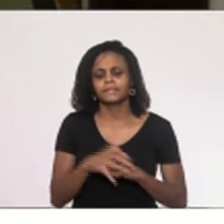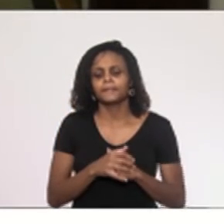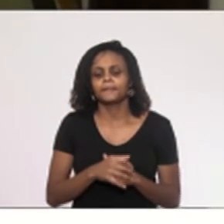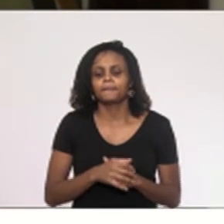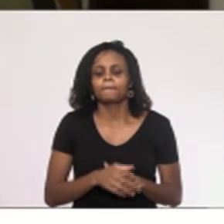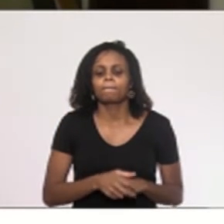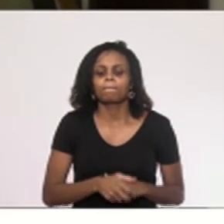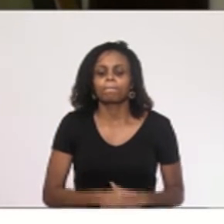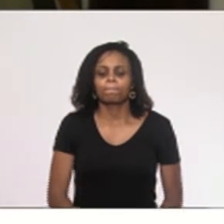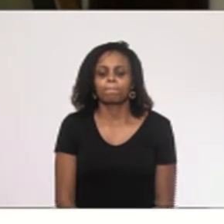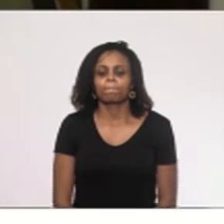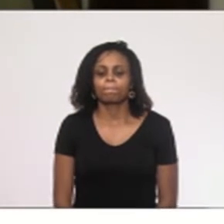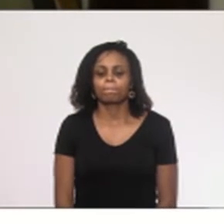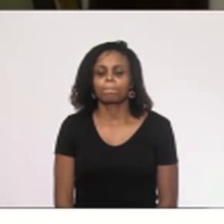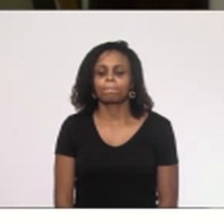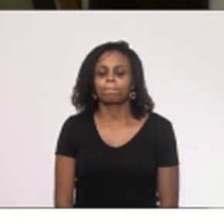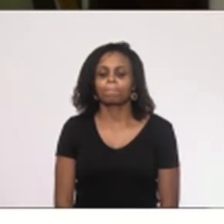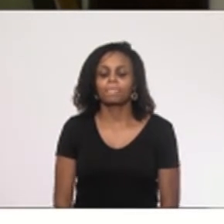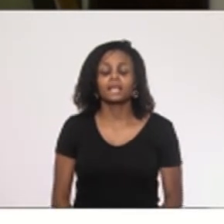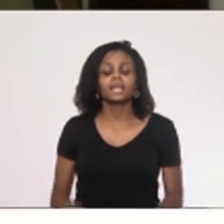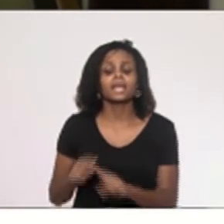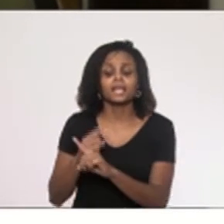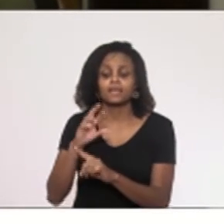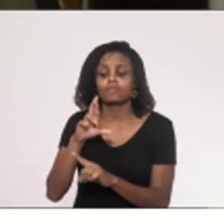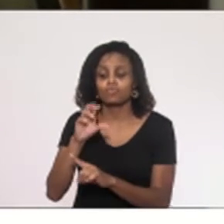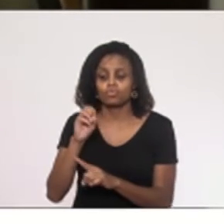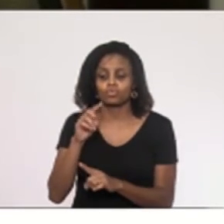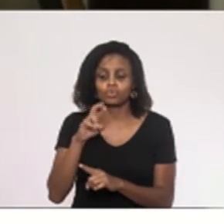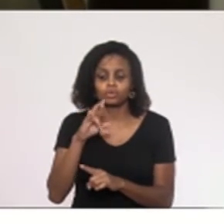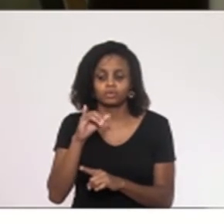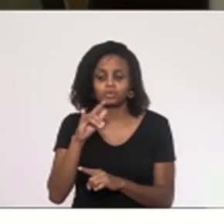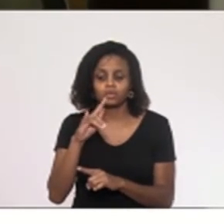a fala do deputado Rodrigo Amorim.